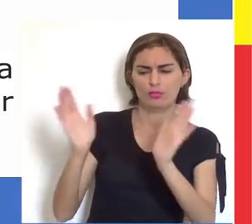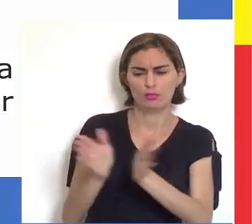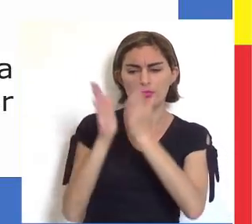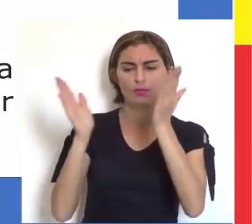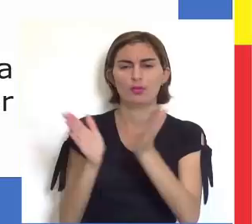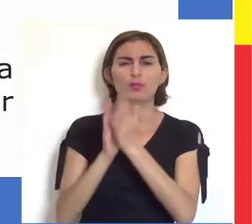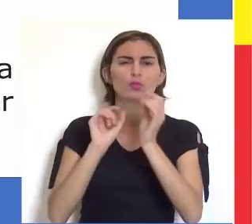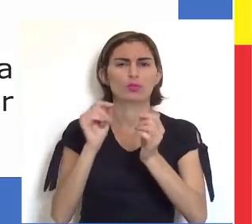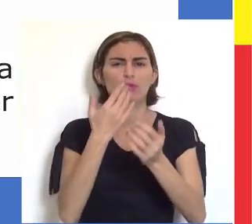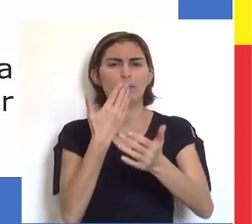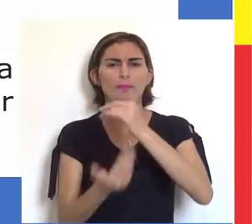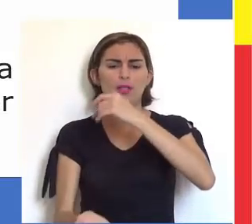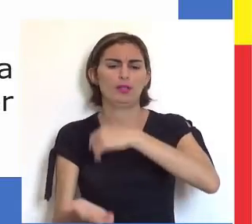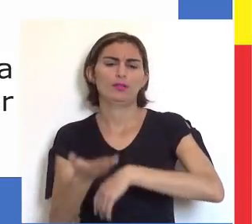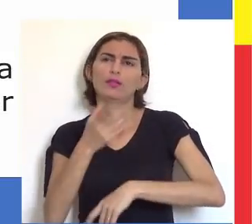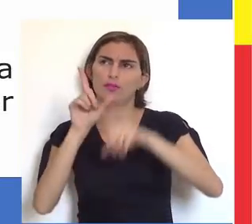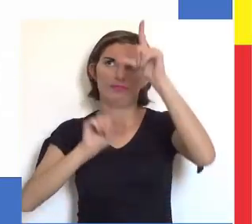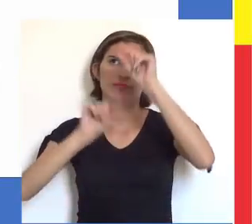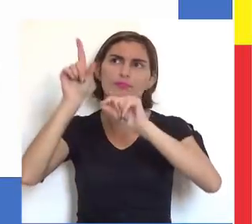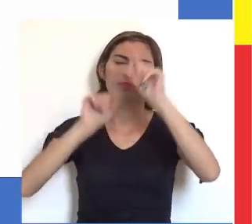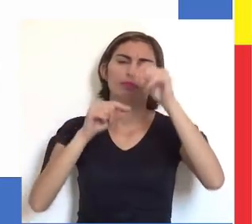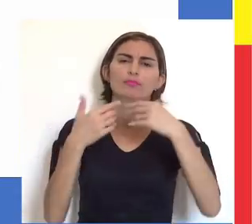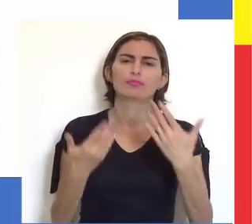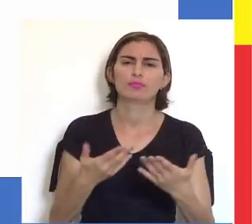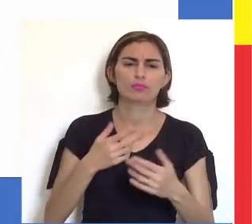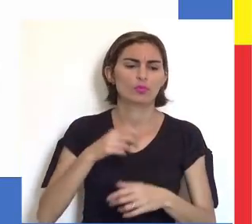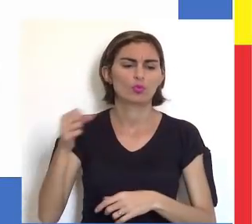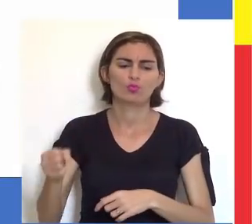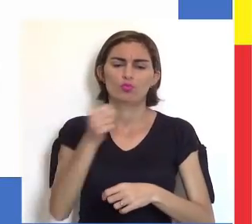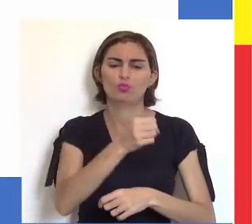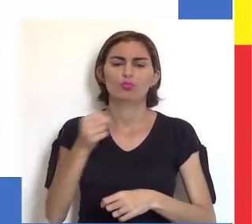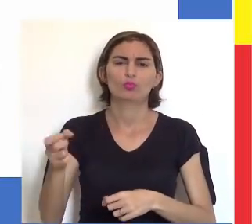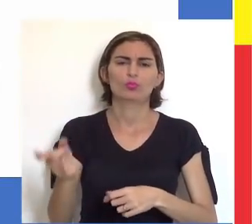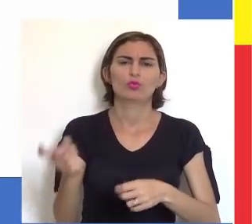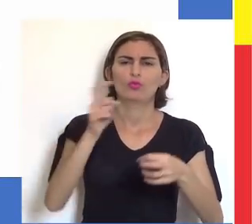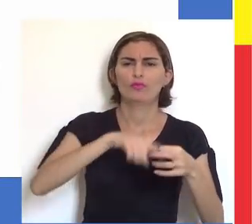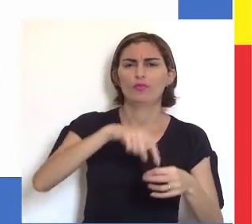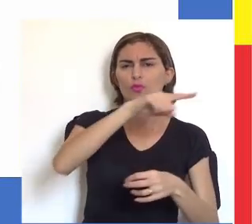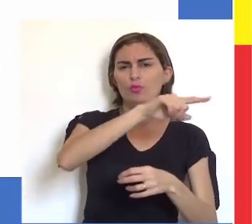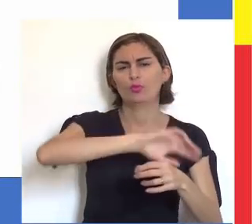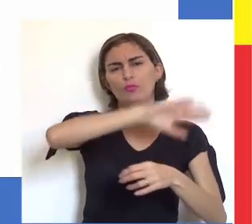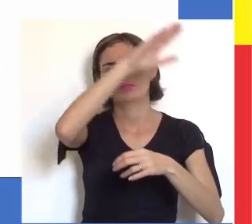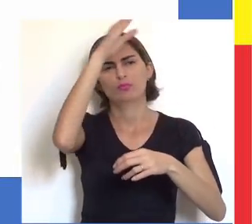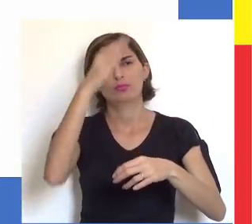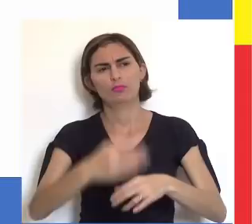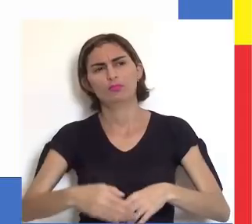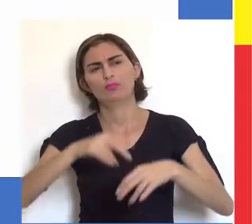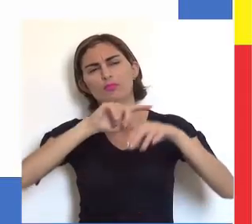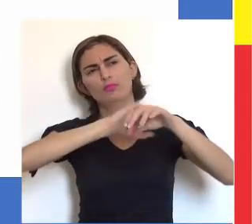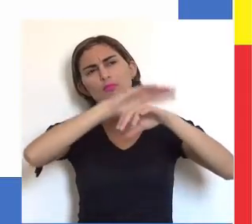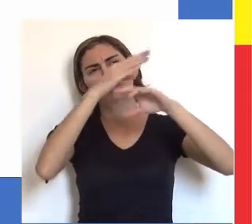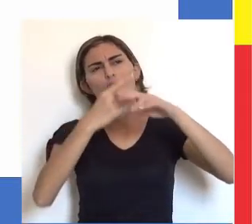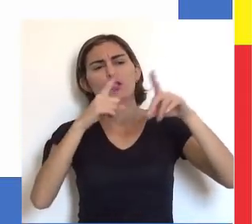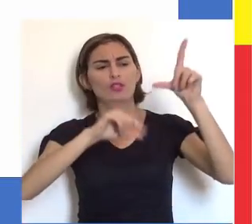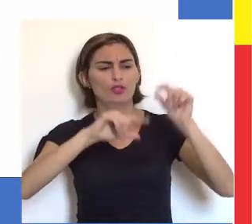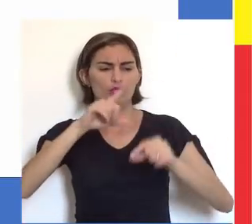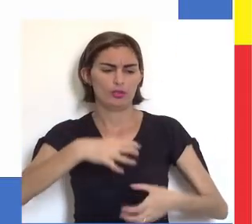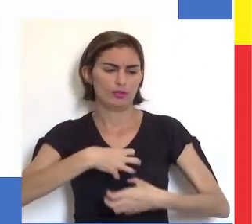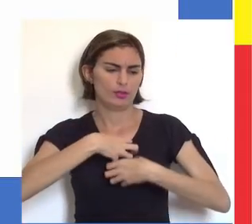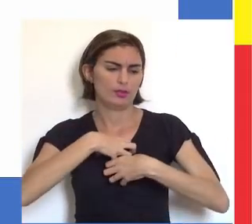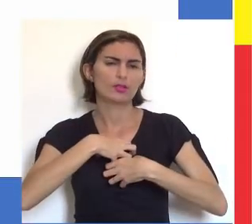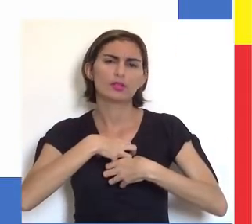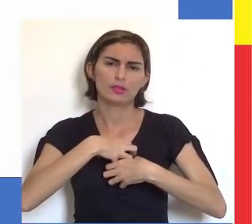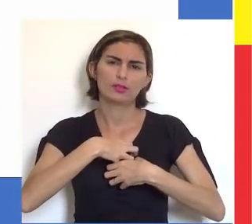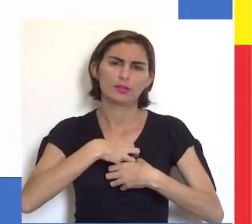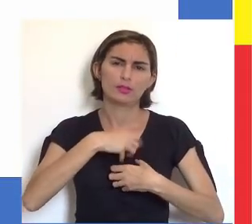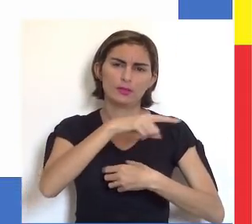que perder sua querida estrela. O pastor voltou à cabana no alto da serra e ouviu a estrela dizer que já sentia